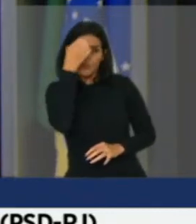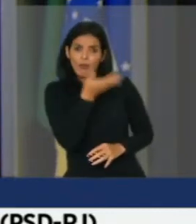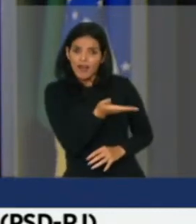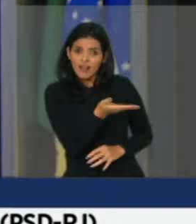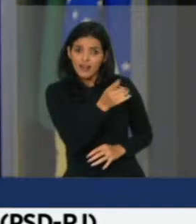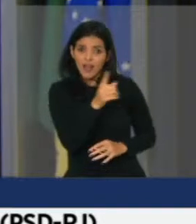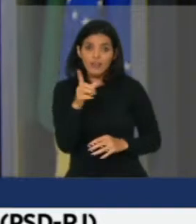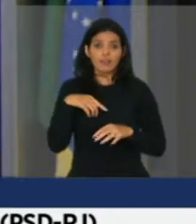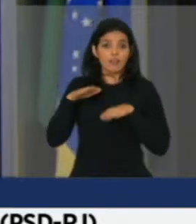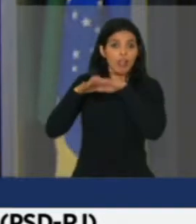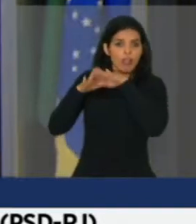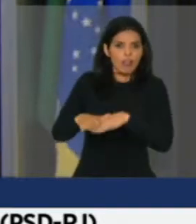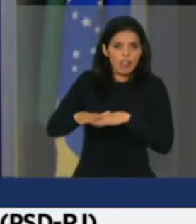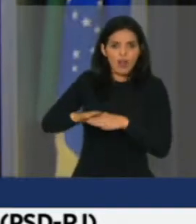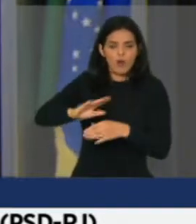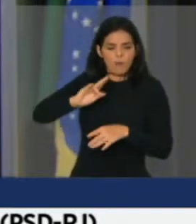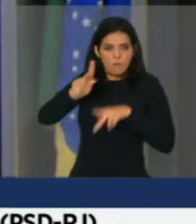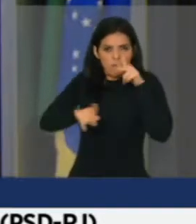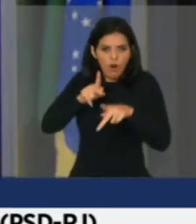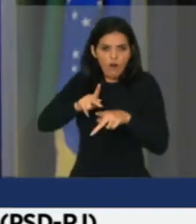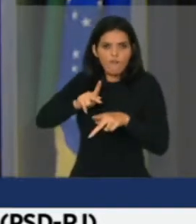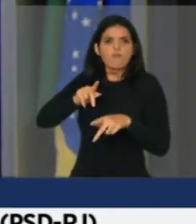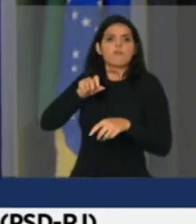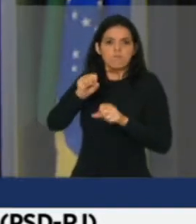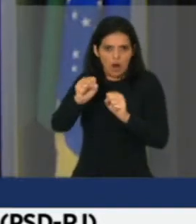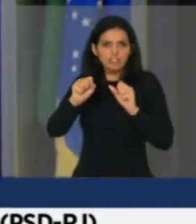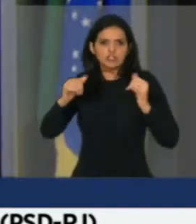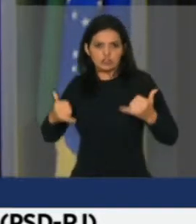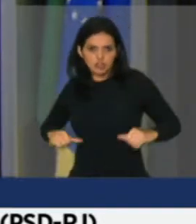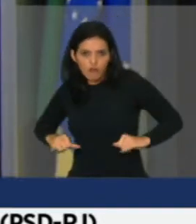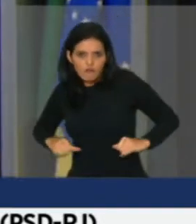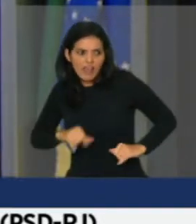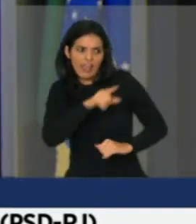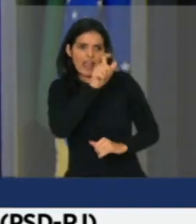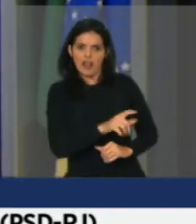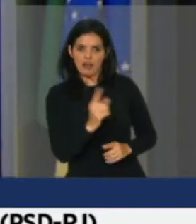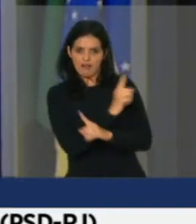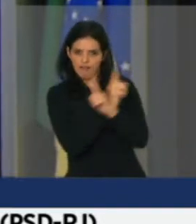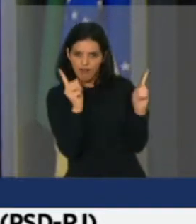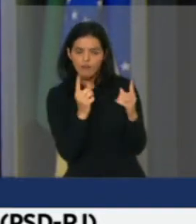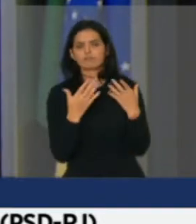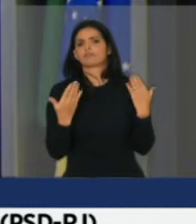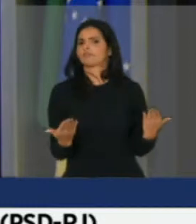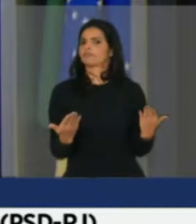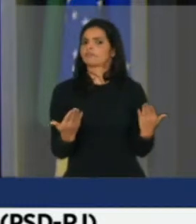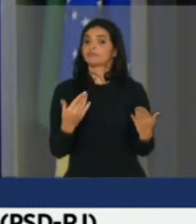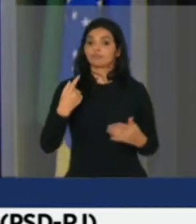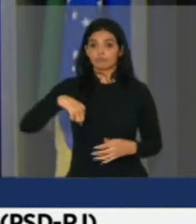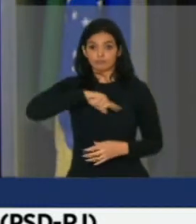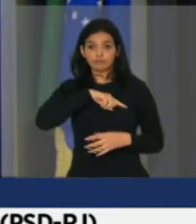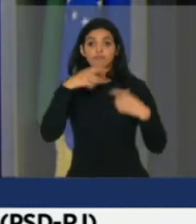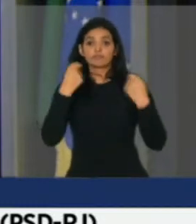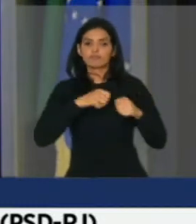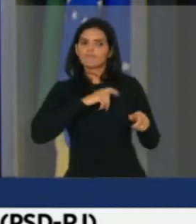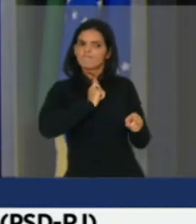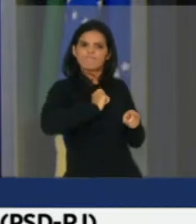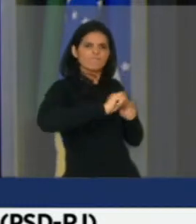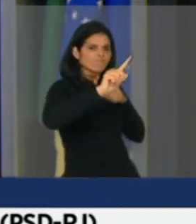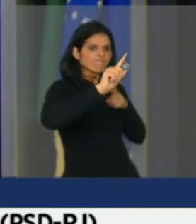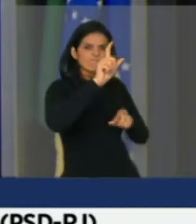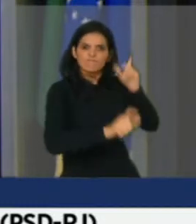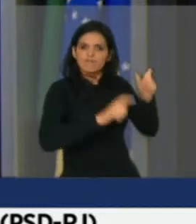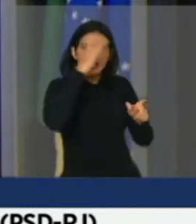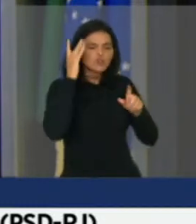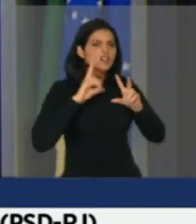ter empatia com o eleitor. Essa casa precisa se manifestar e caçar de uma vez por todas pessoas que não